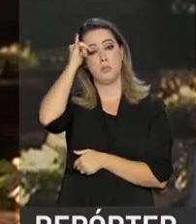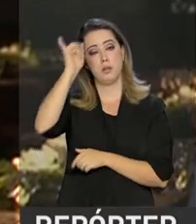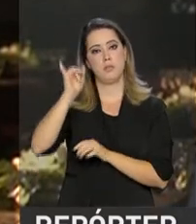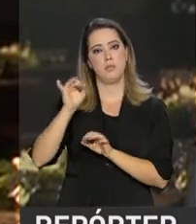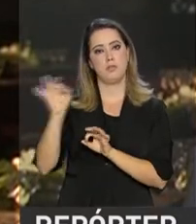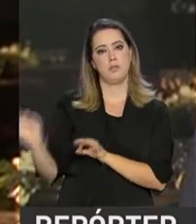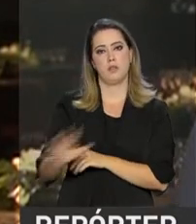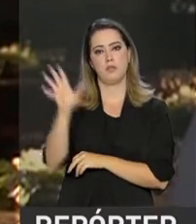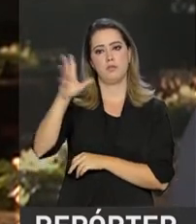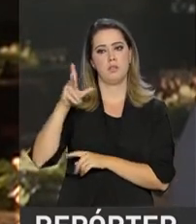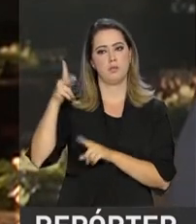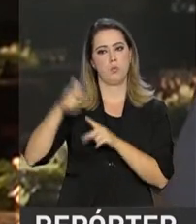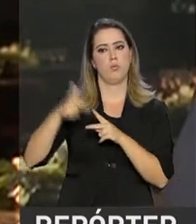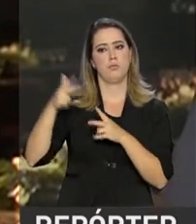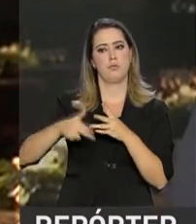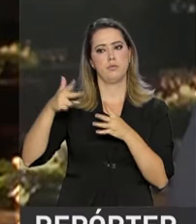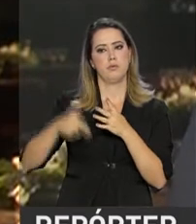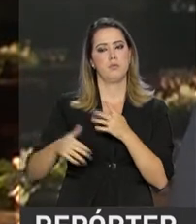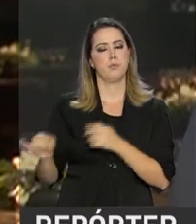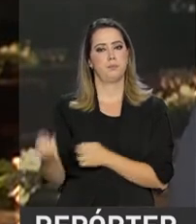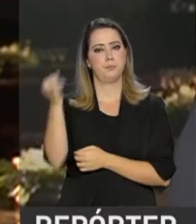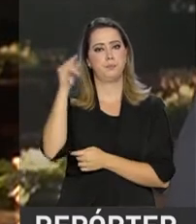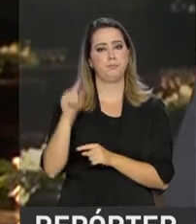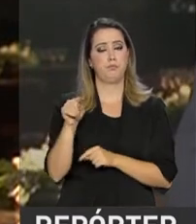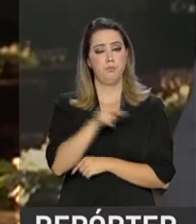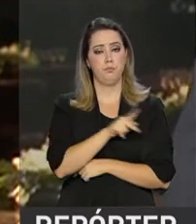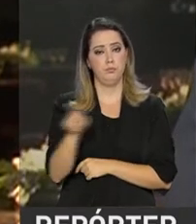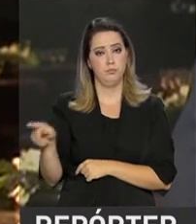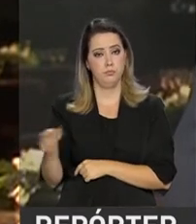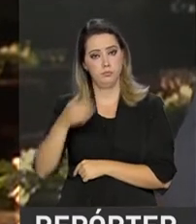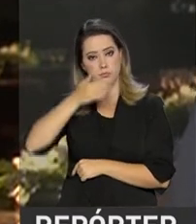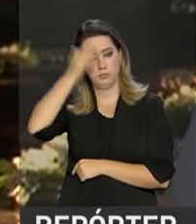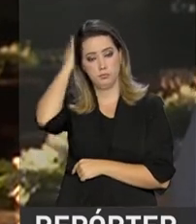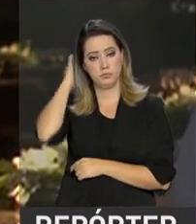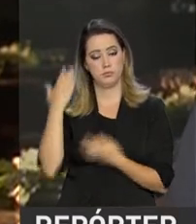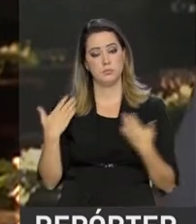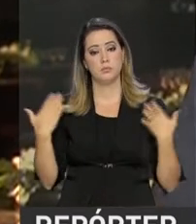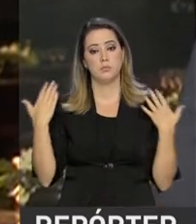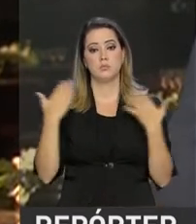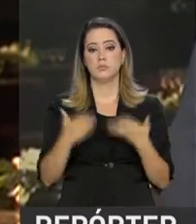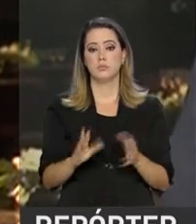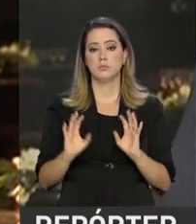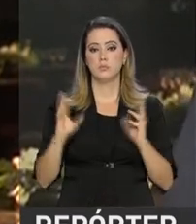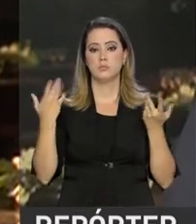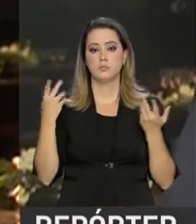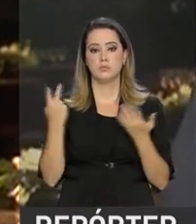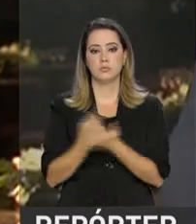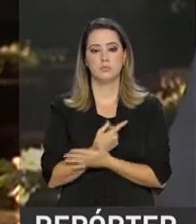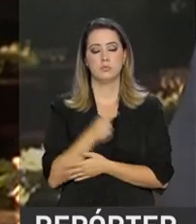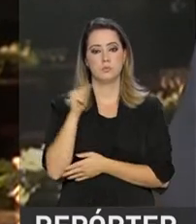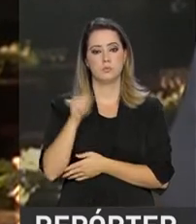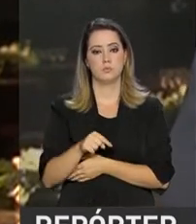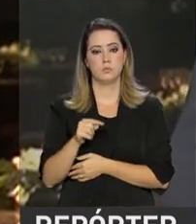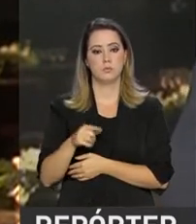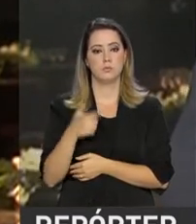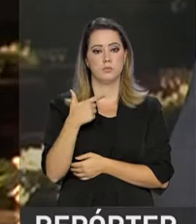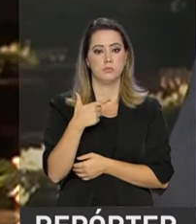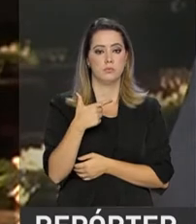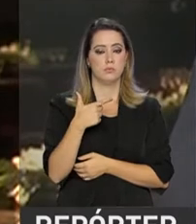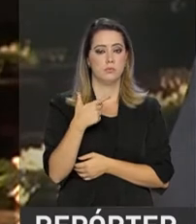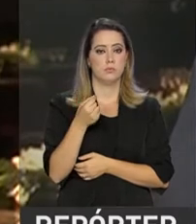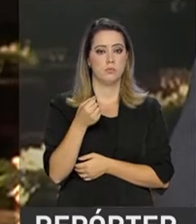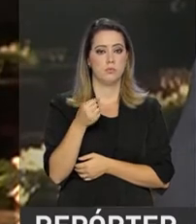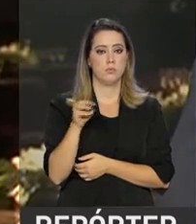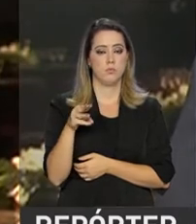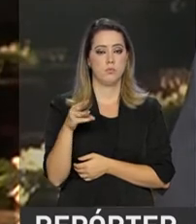sucessivos cortes nos juros. O presidente Michel Temer participa da cerimônia que vai acontecer aqui nesse salão logo mais às